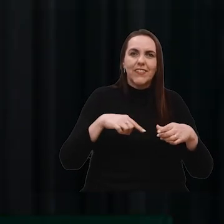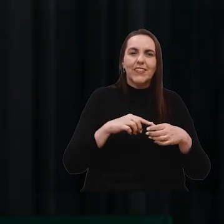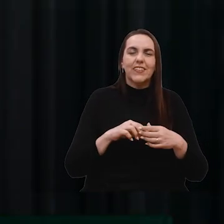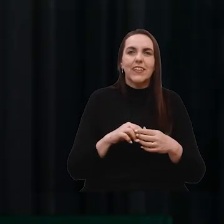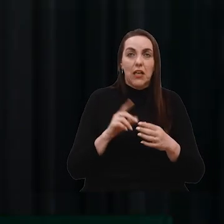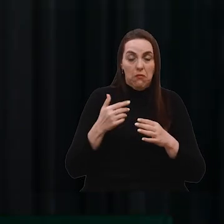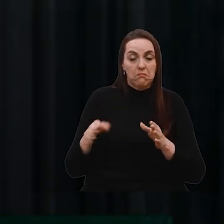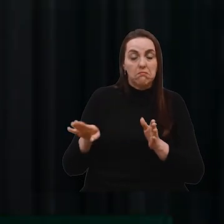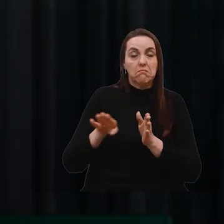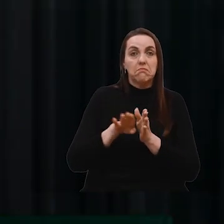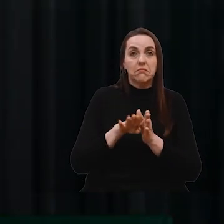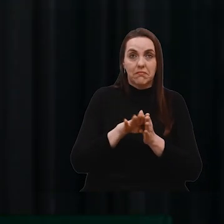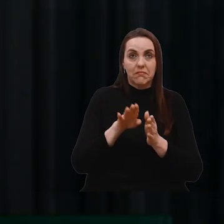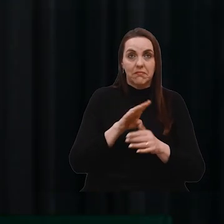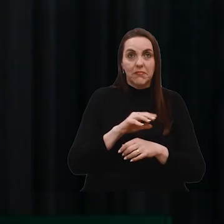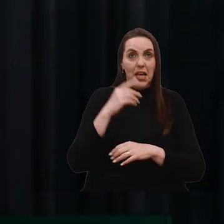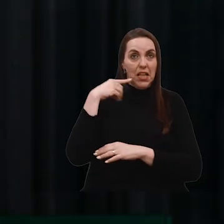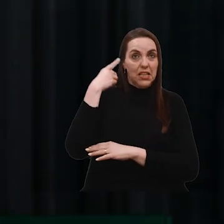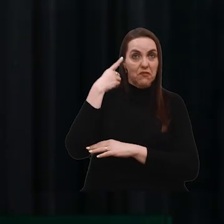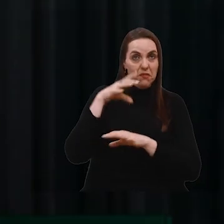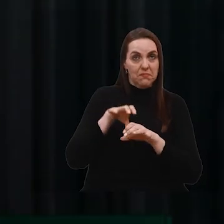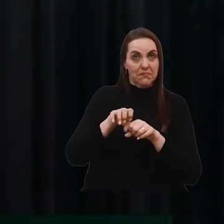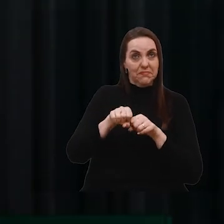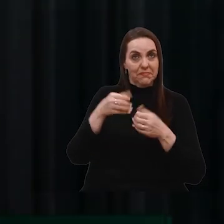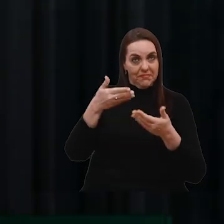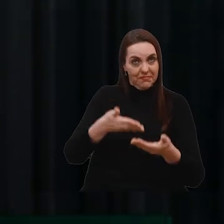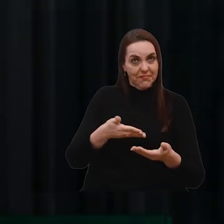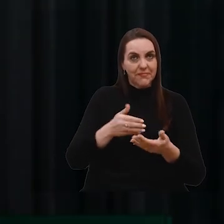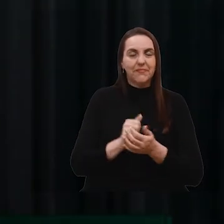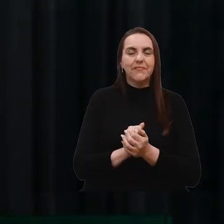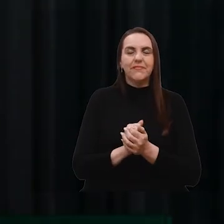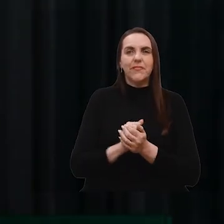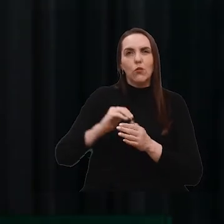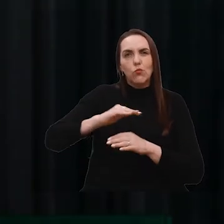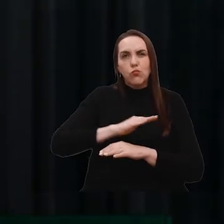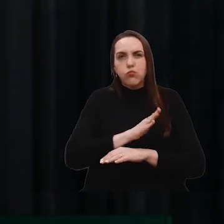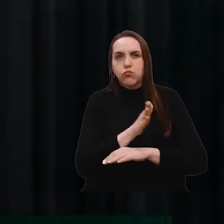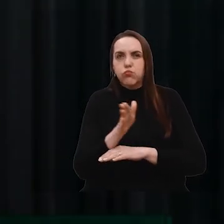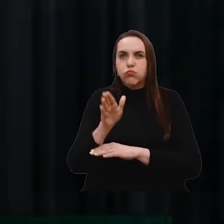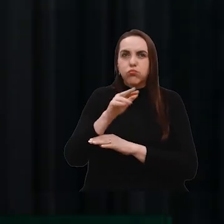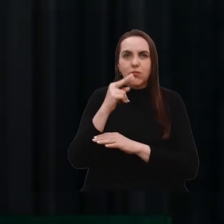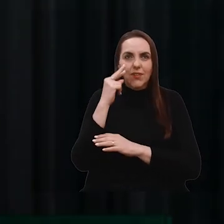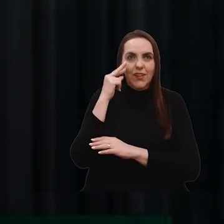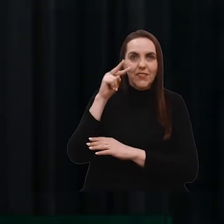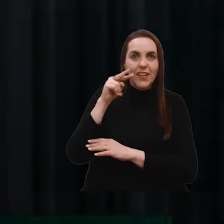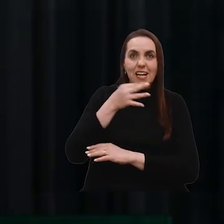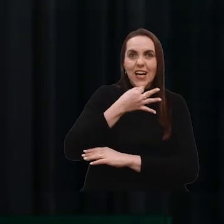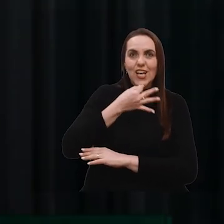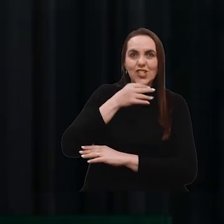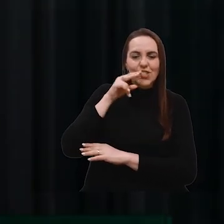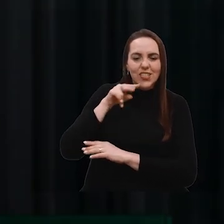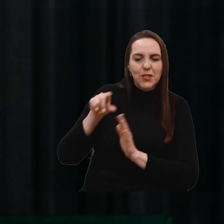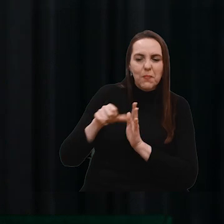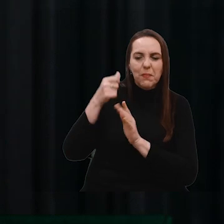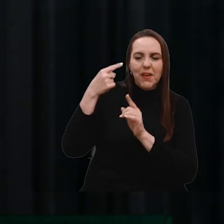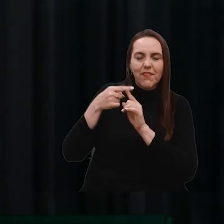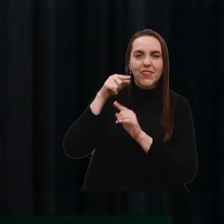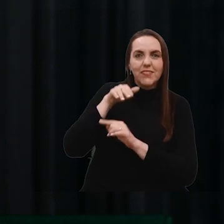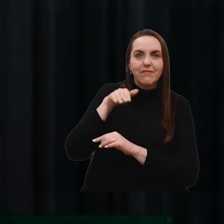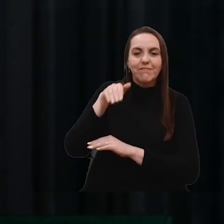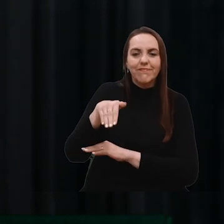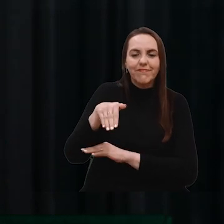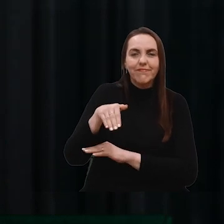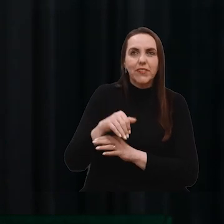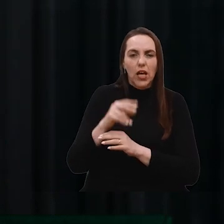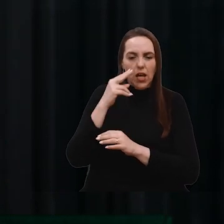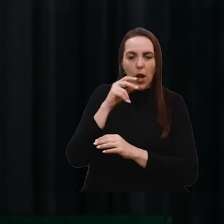vinis, vindo para me tornar doutor. Quando a gente chegou ali, naquela subidinha onde a gente enxergava